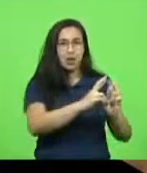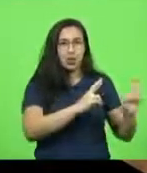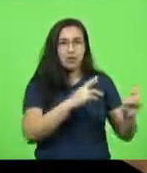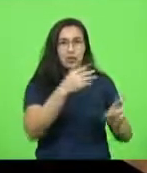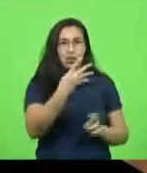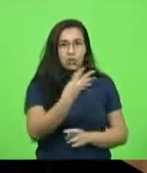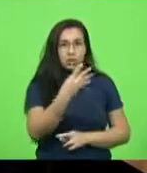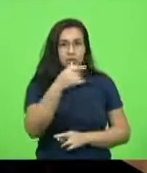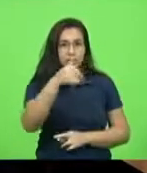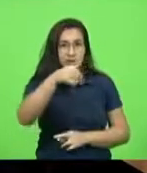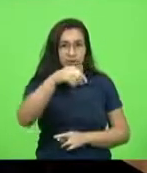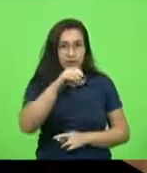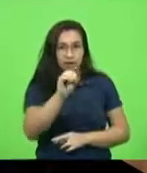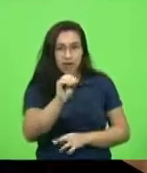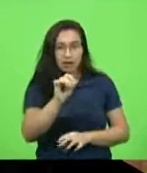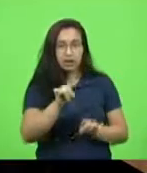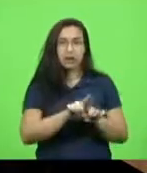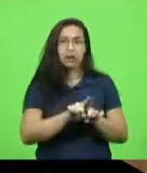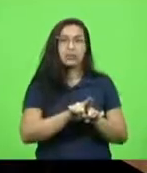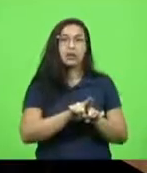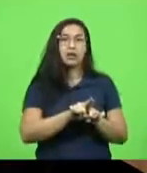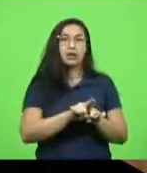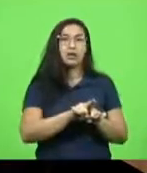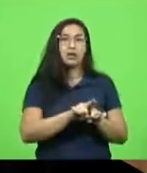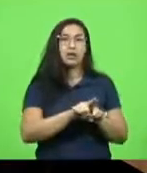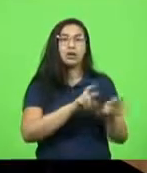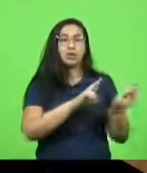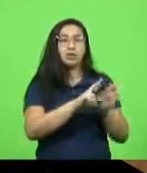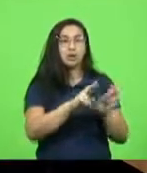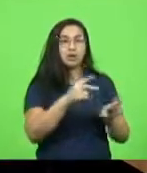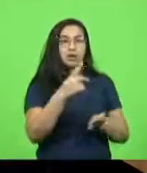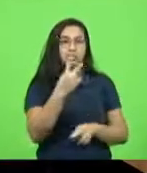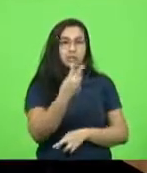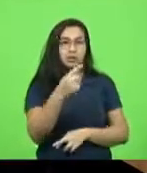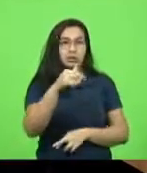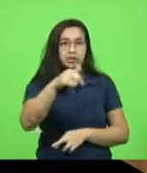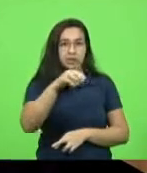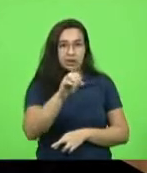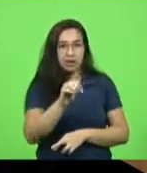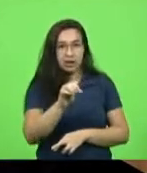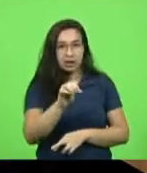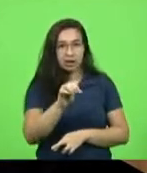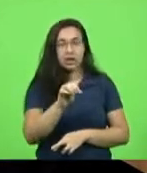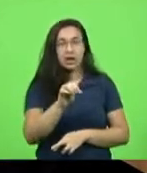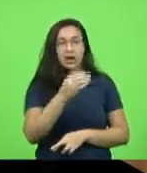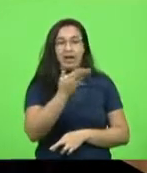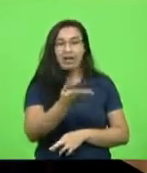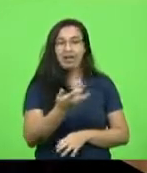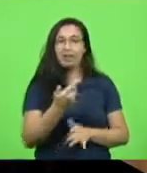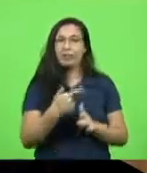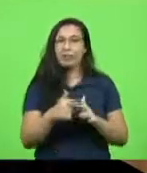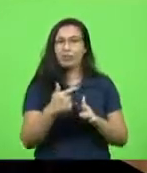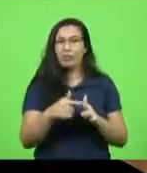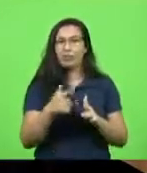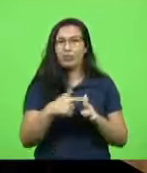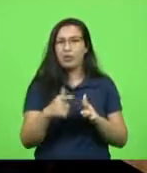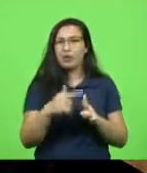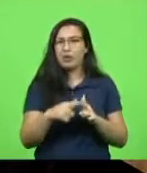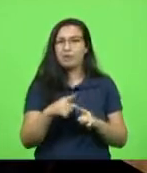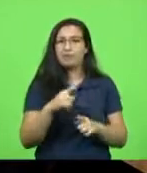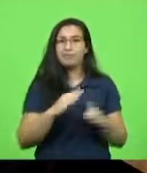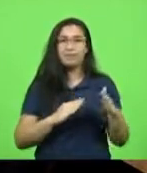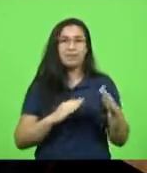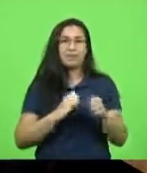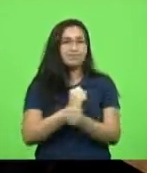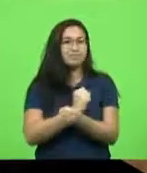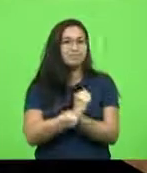a br-280 que é outro gargalo que está praticamente impossível